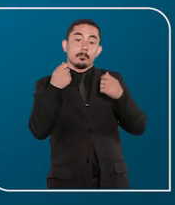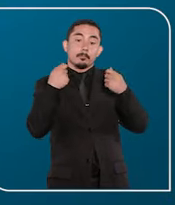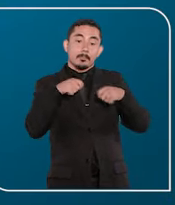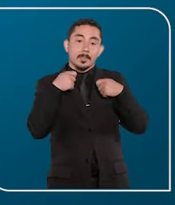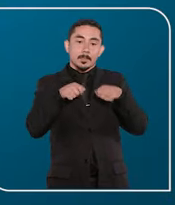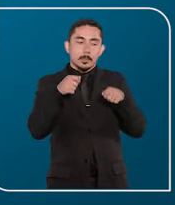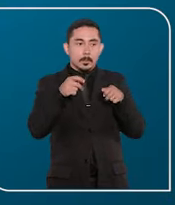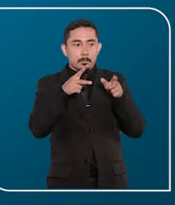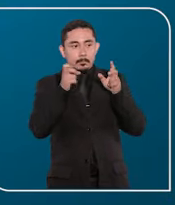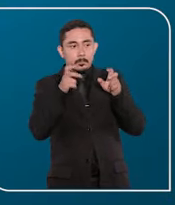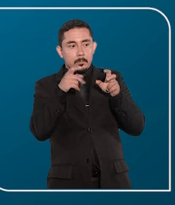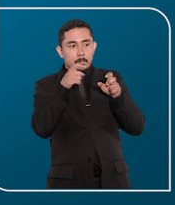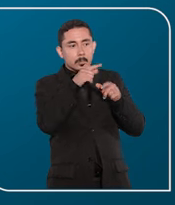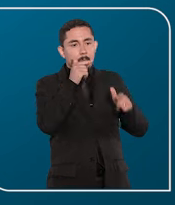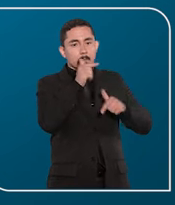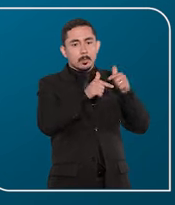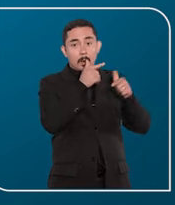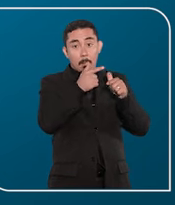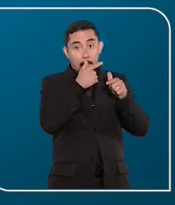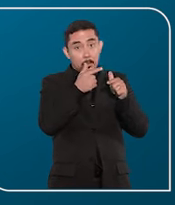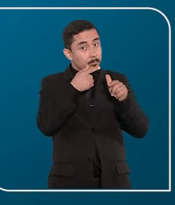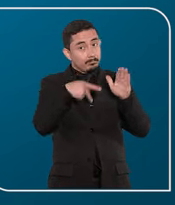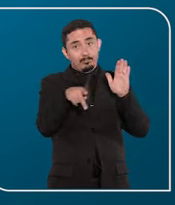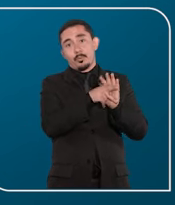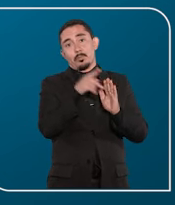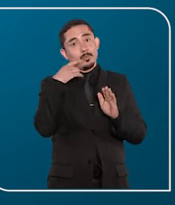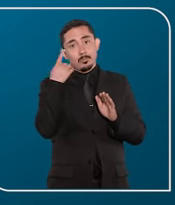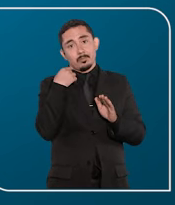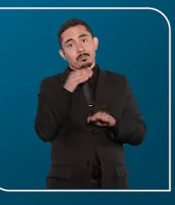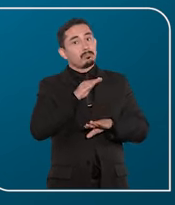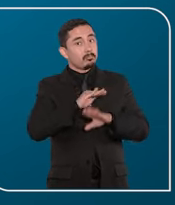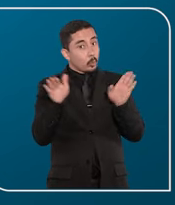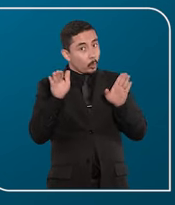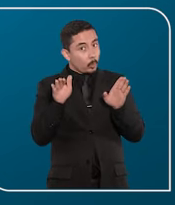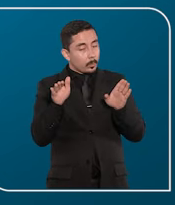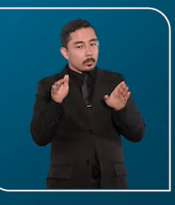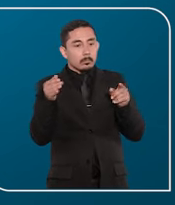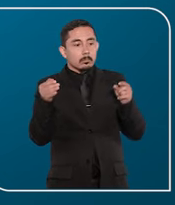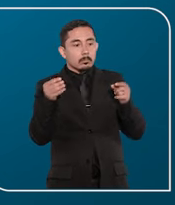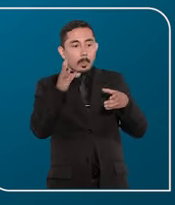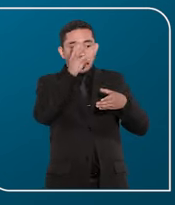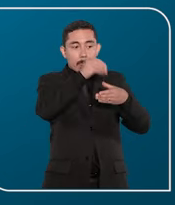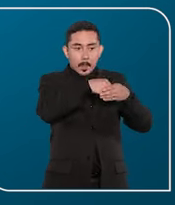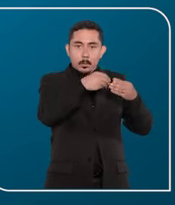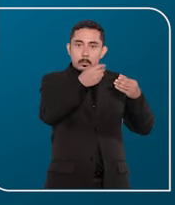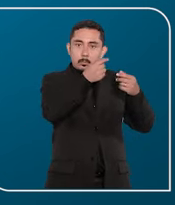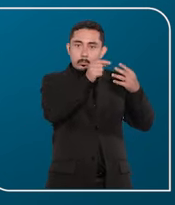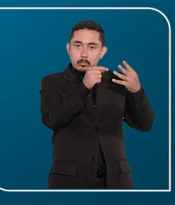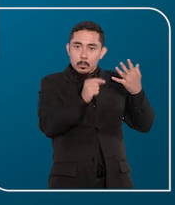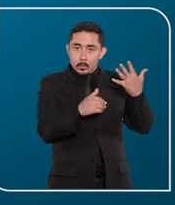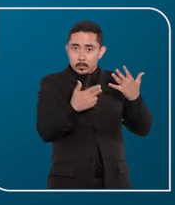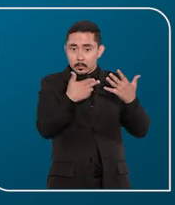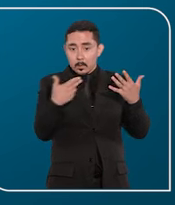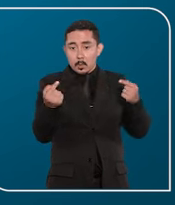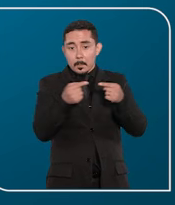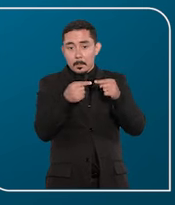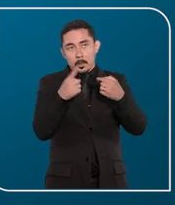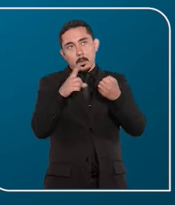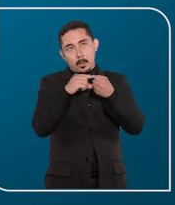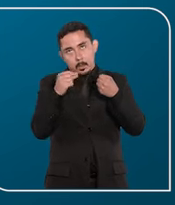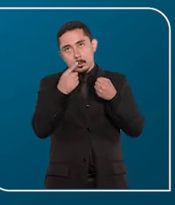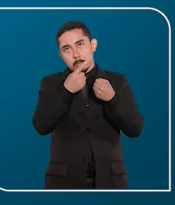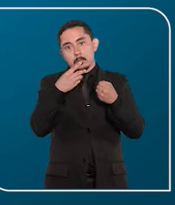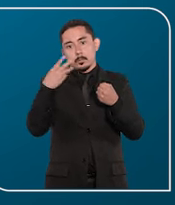as atividades privativas do advogado. E dentre as atividades privativas está, até em decorrência do artigo 133,